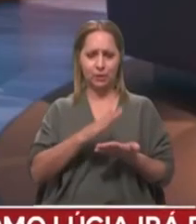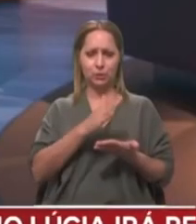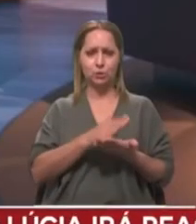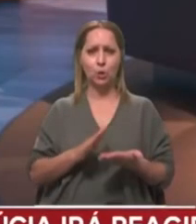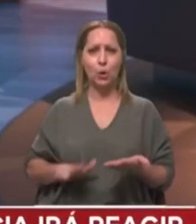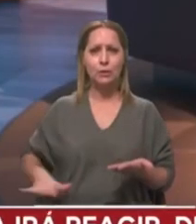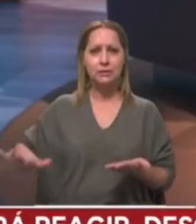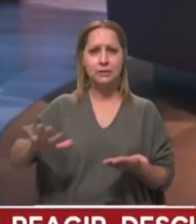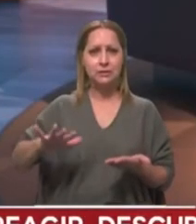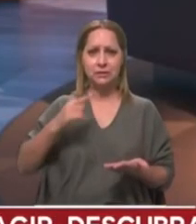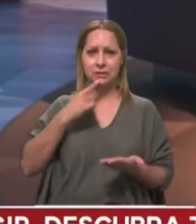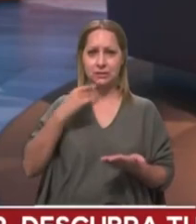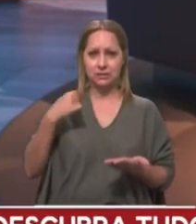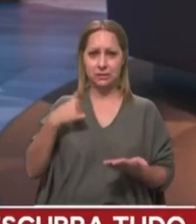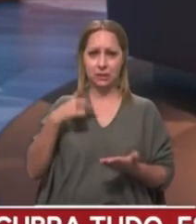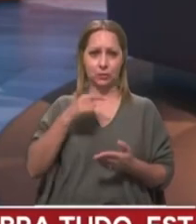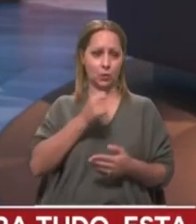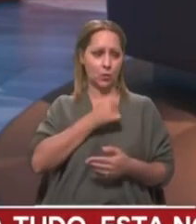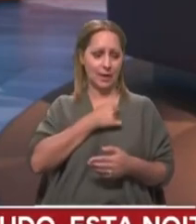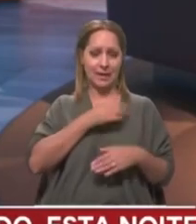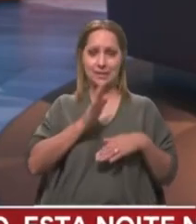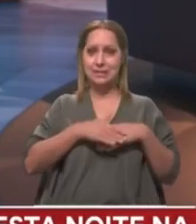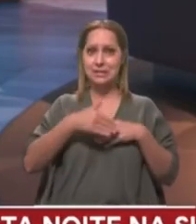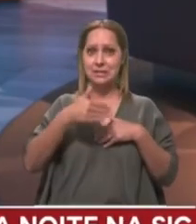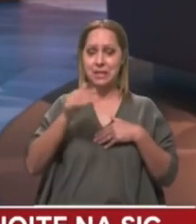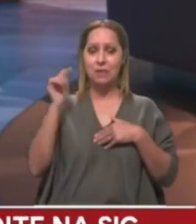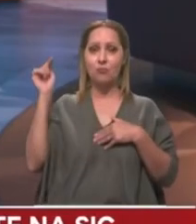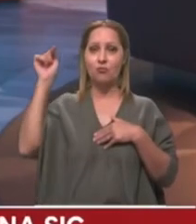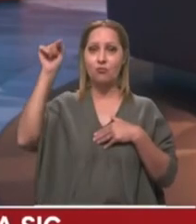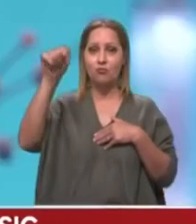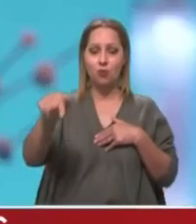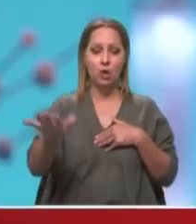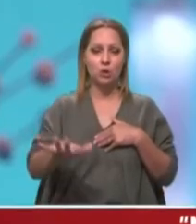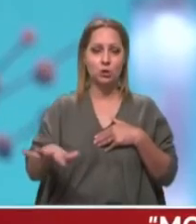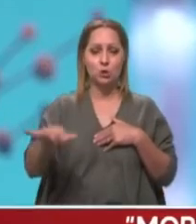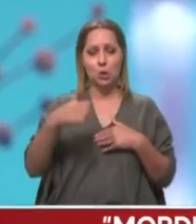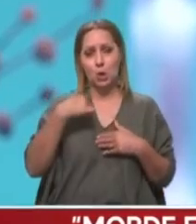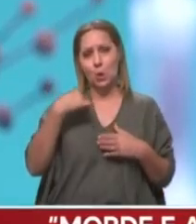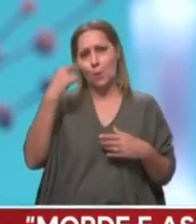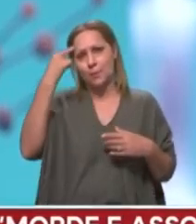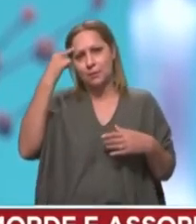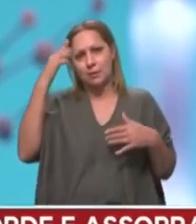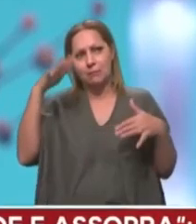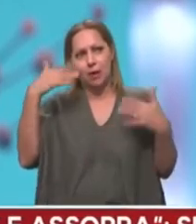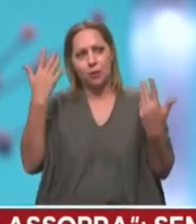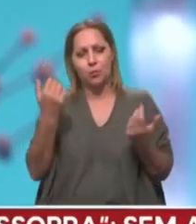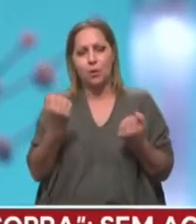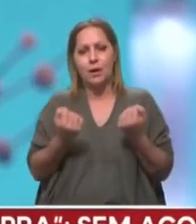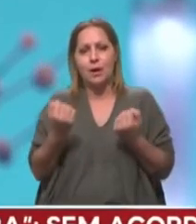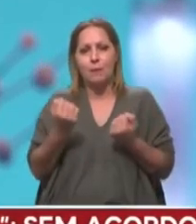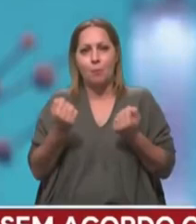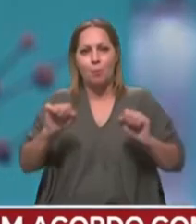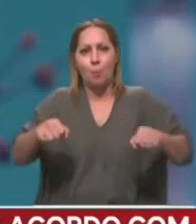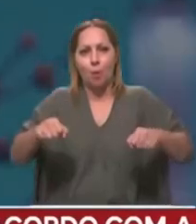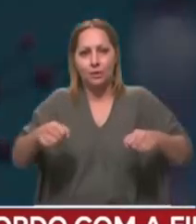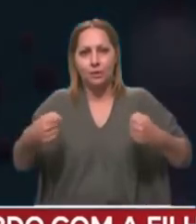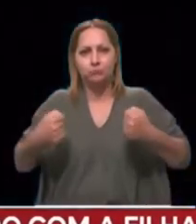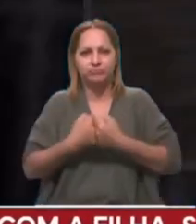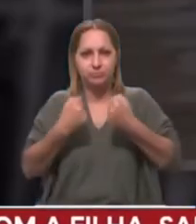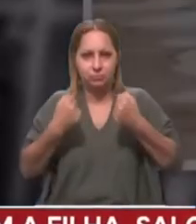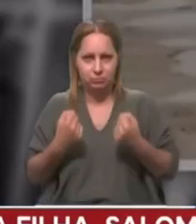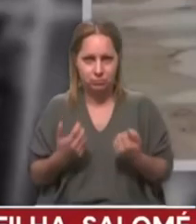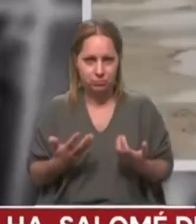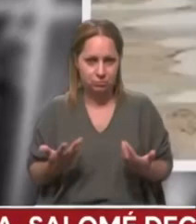casa desesperadamente em direção a esse local, pensando que tinha sido algum tipo de acidente de moto, que ele comanda de